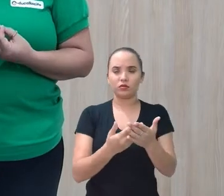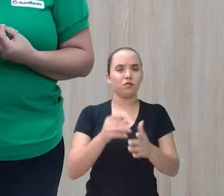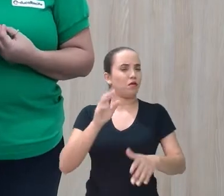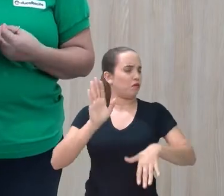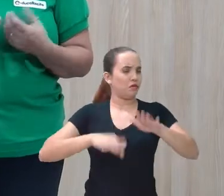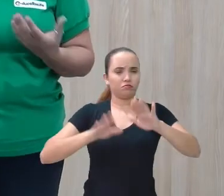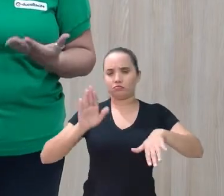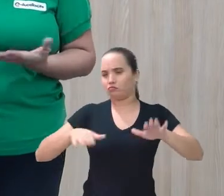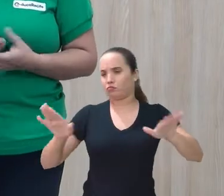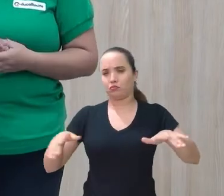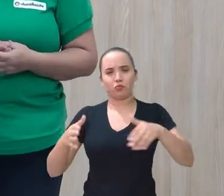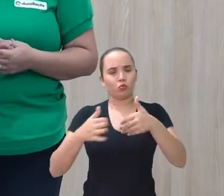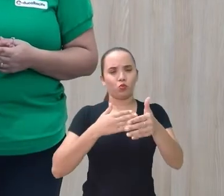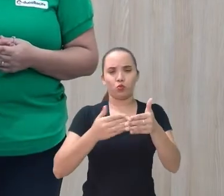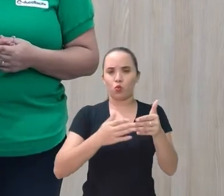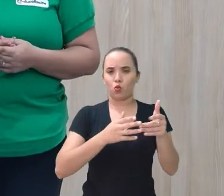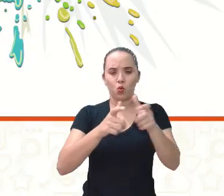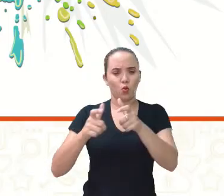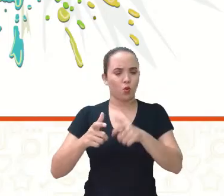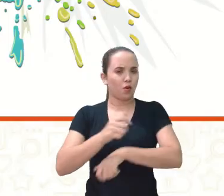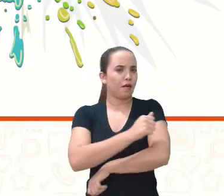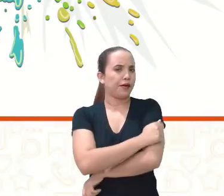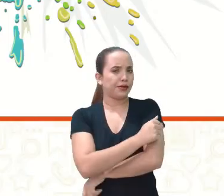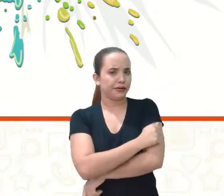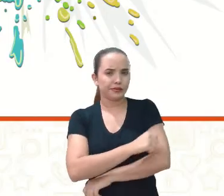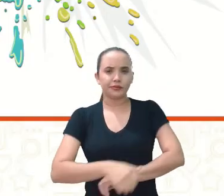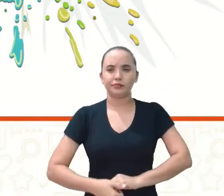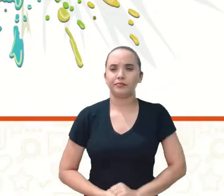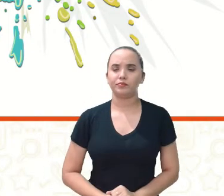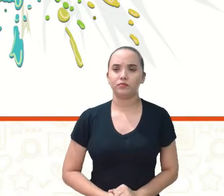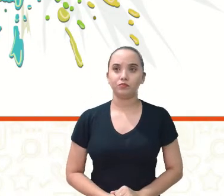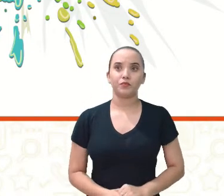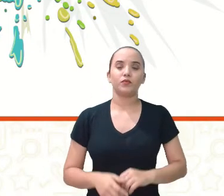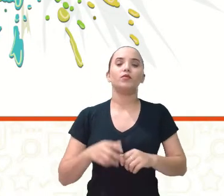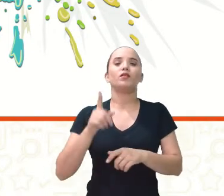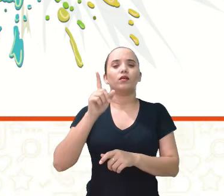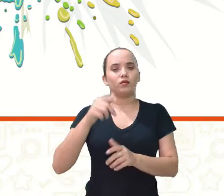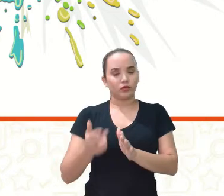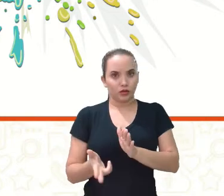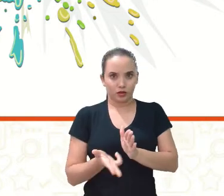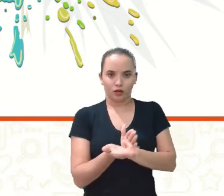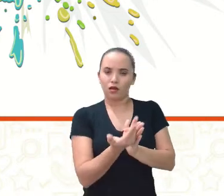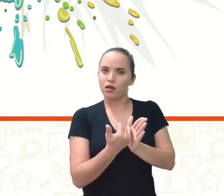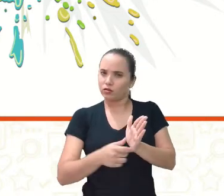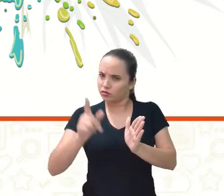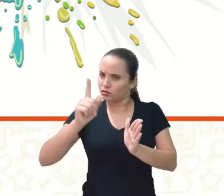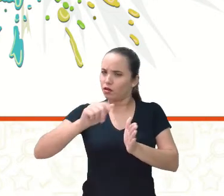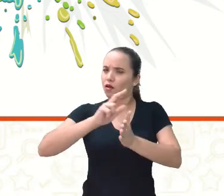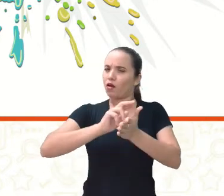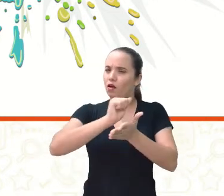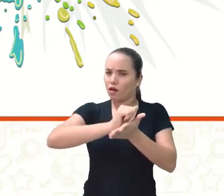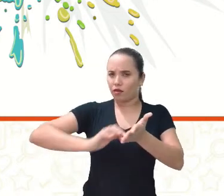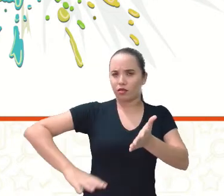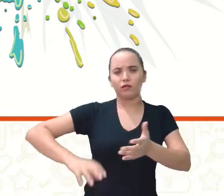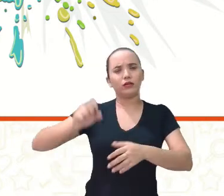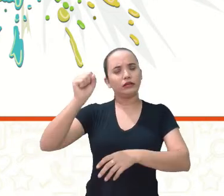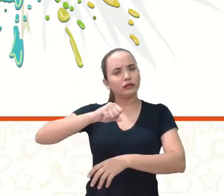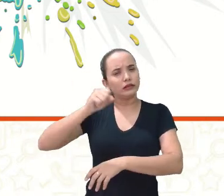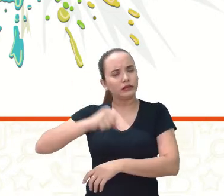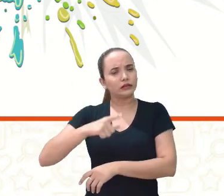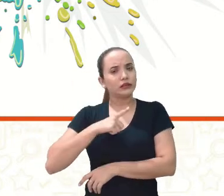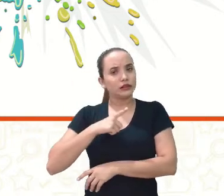série do ano desse estudante. O desenho são atividades muito frequentes. Através dele, o